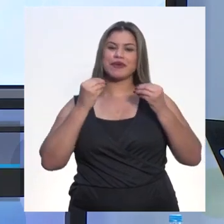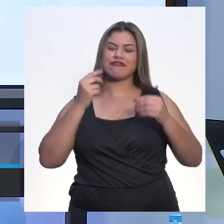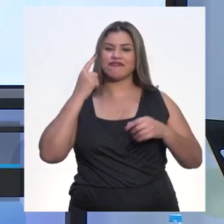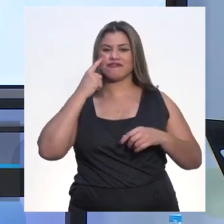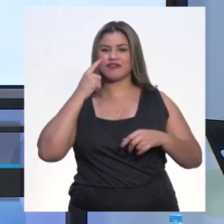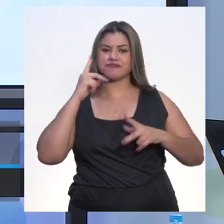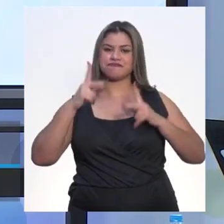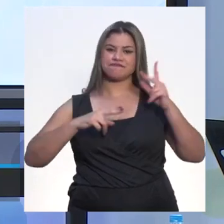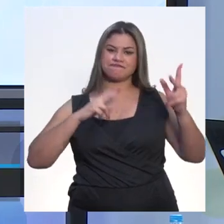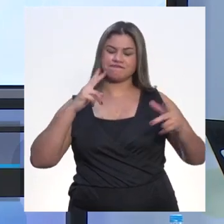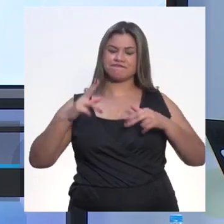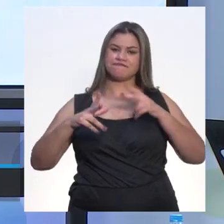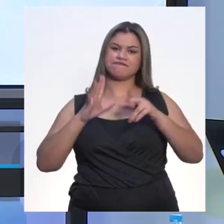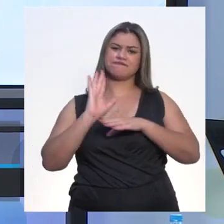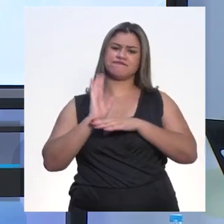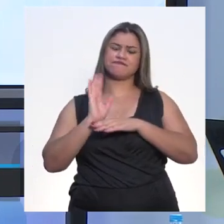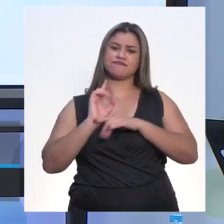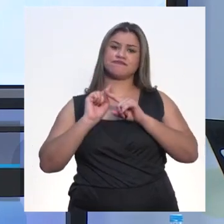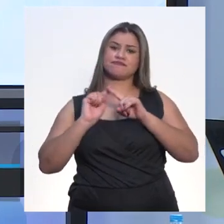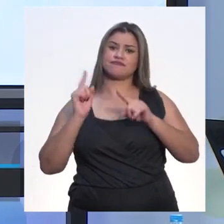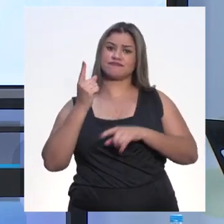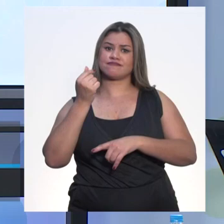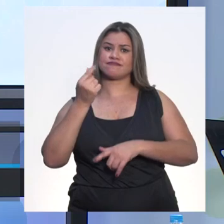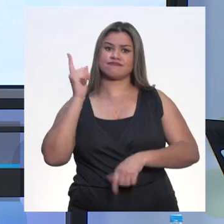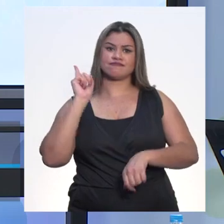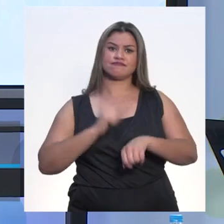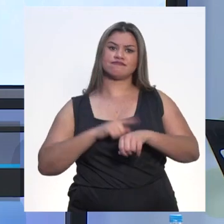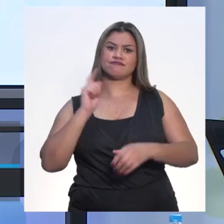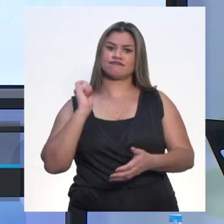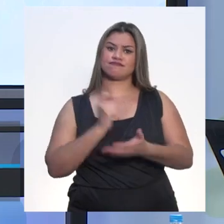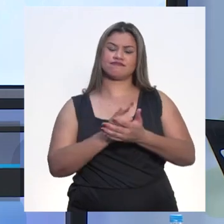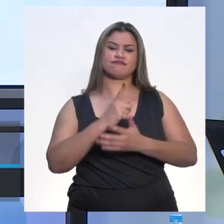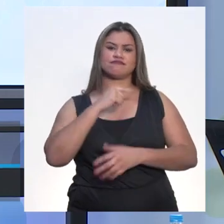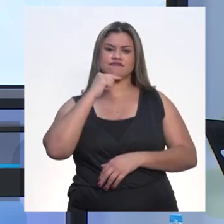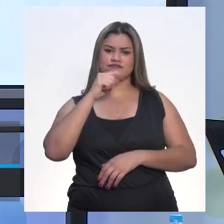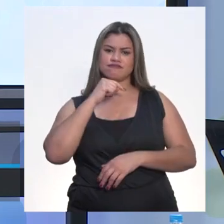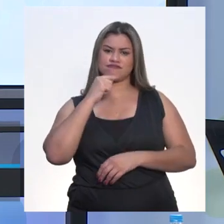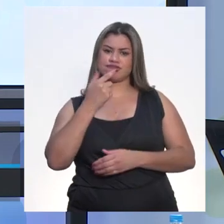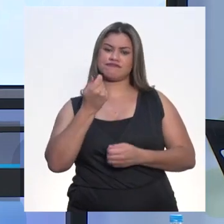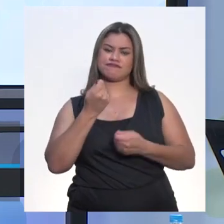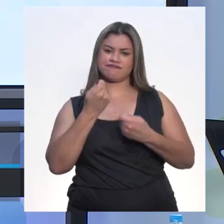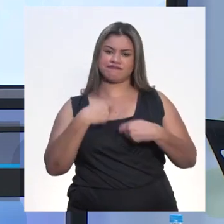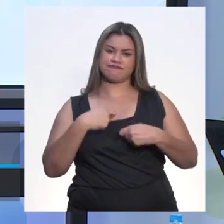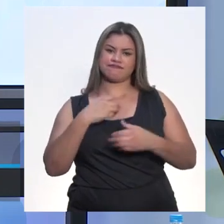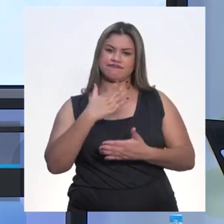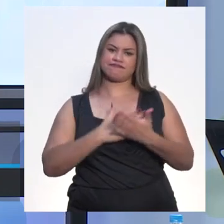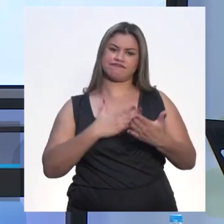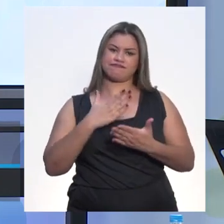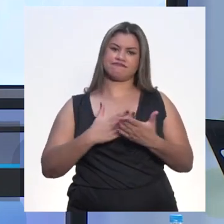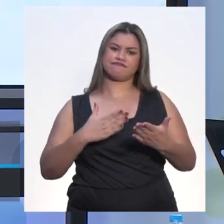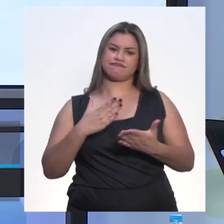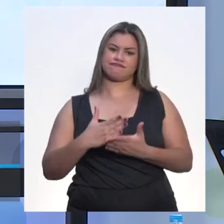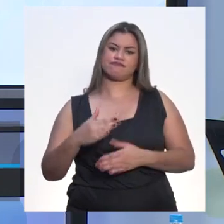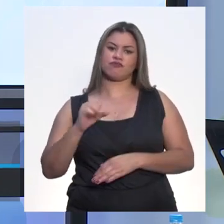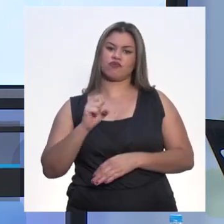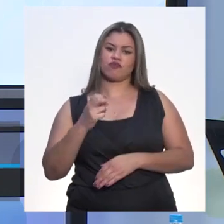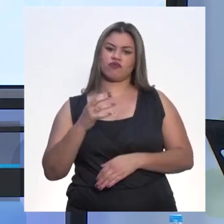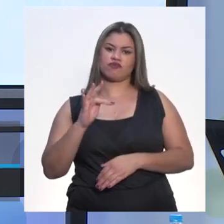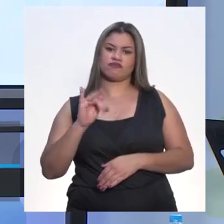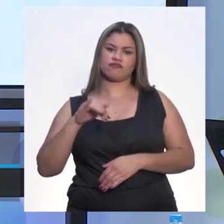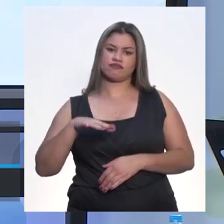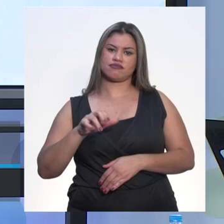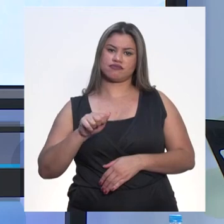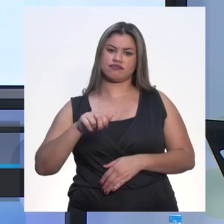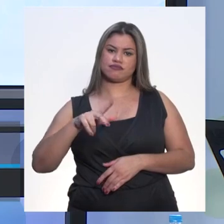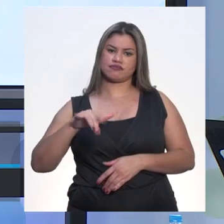séries e filmes, mas não tem dinheiro para poder pagar à vista e precisa fazer um financiamento, por exemplo, né? Então, essa é uma das ideias. Então,